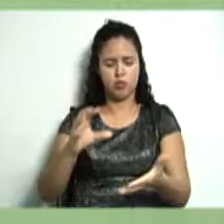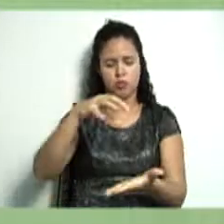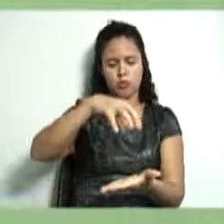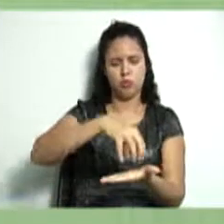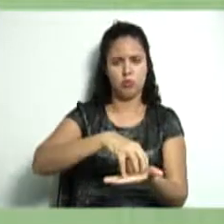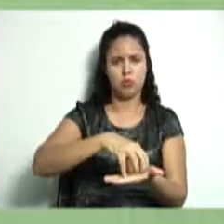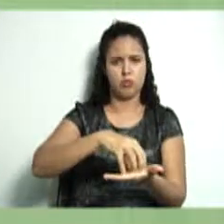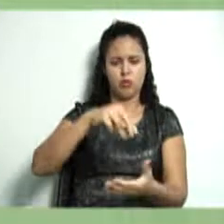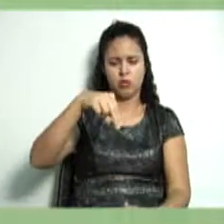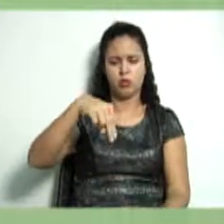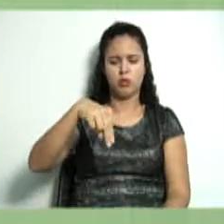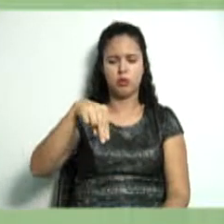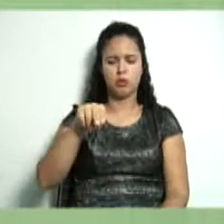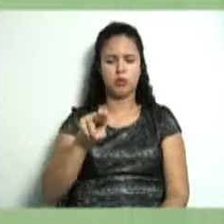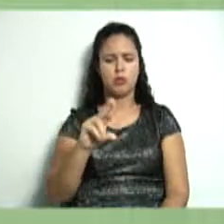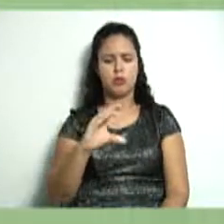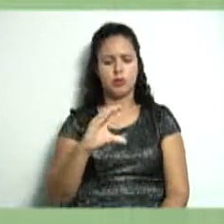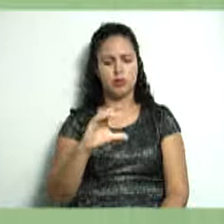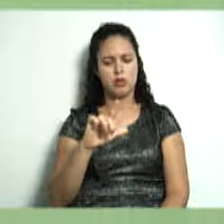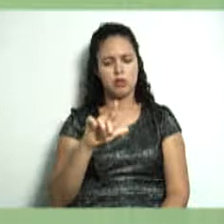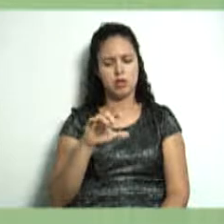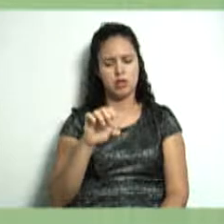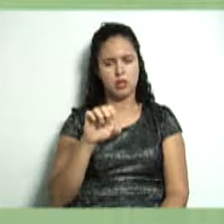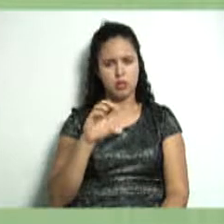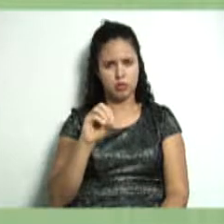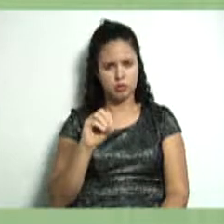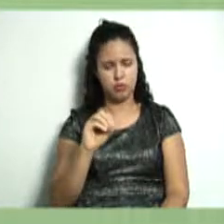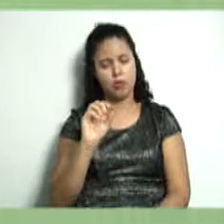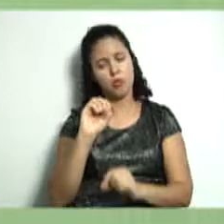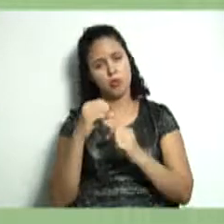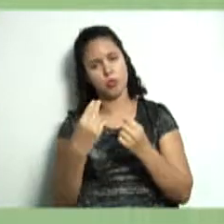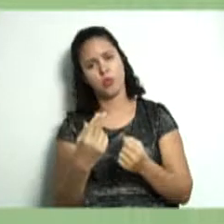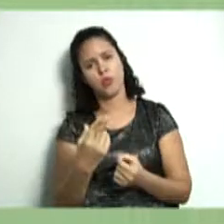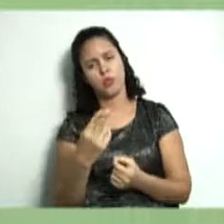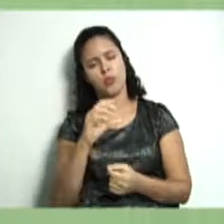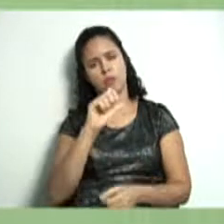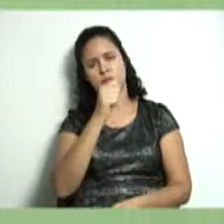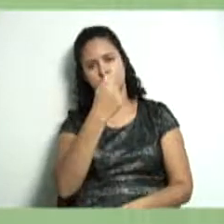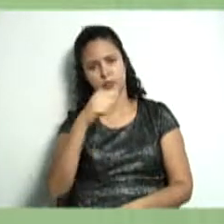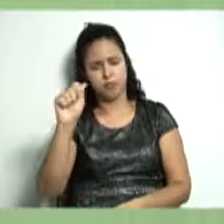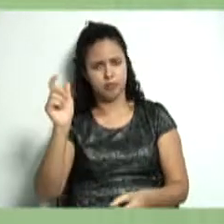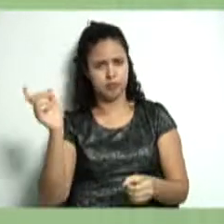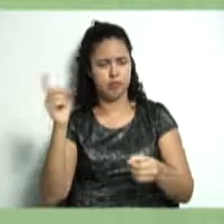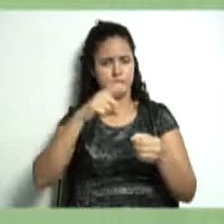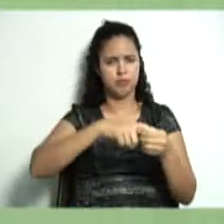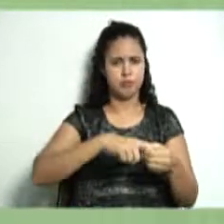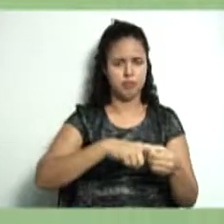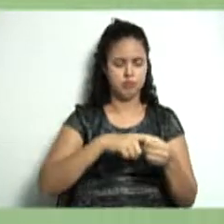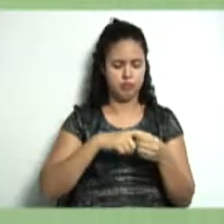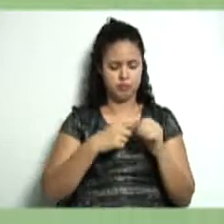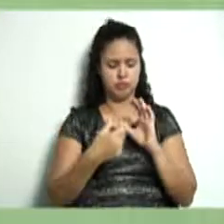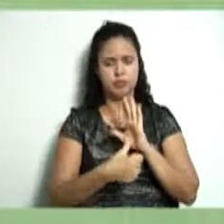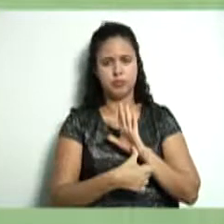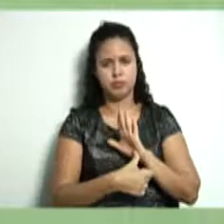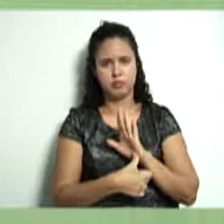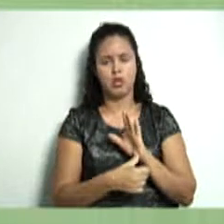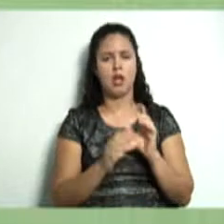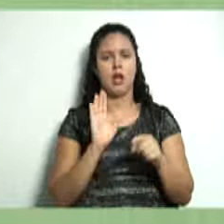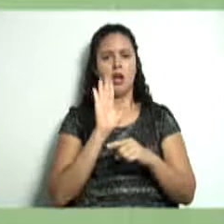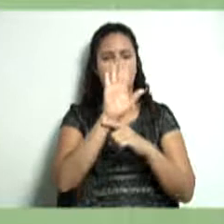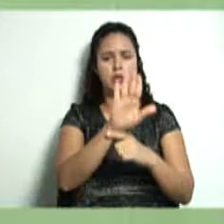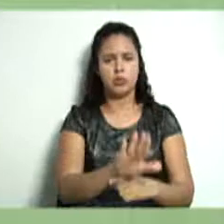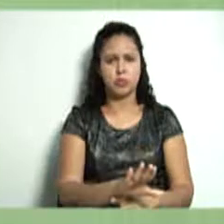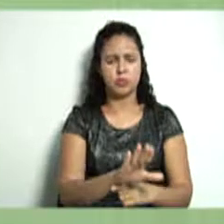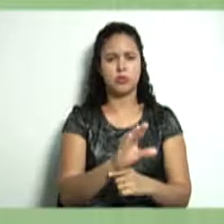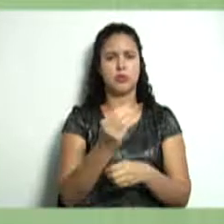ou comunidades associadas, numa instância superior centralizadora, de forma a permitir a